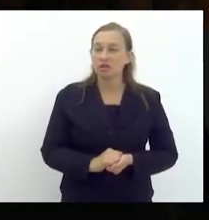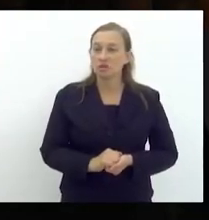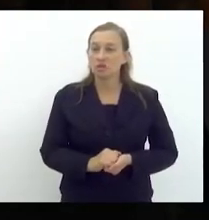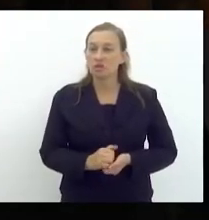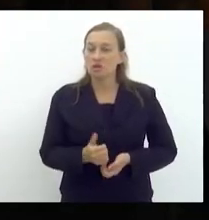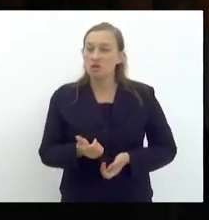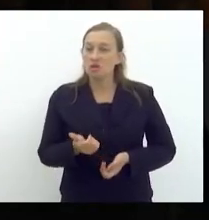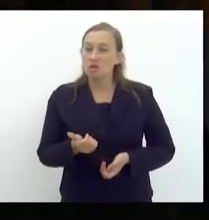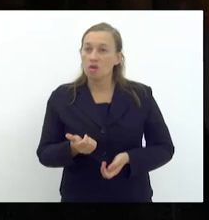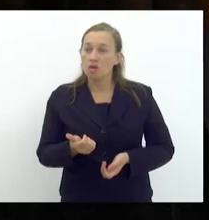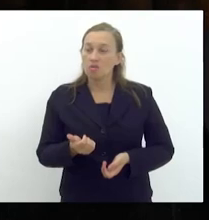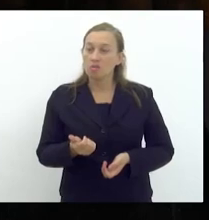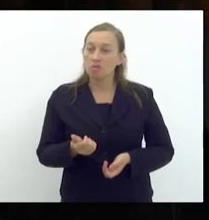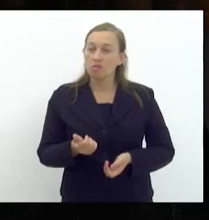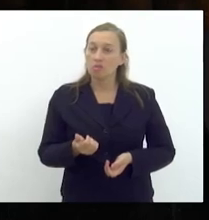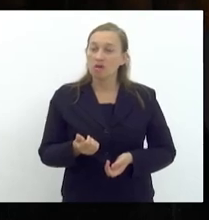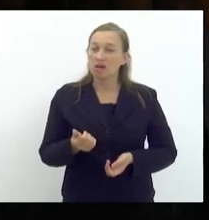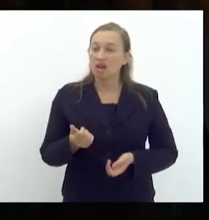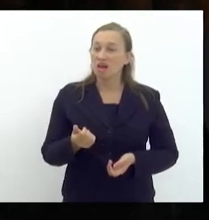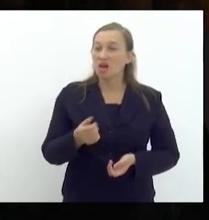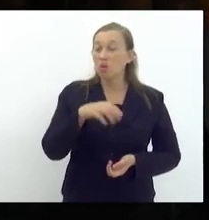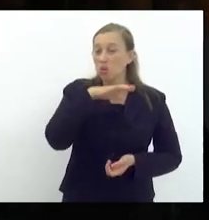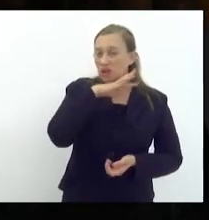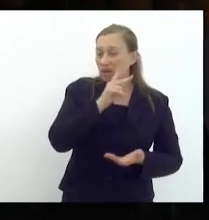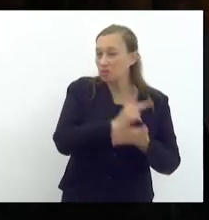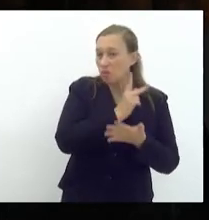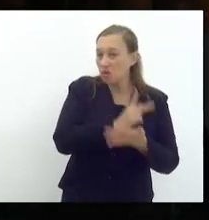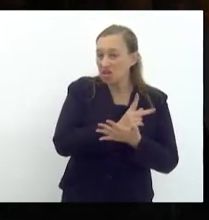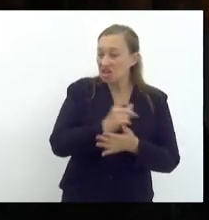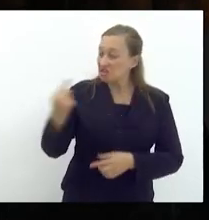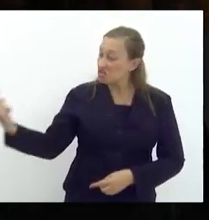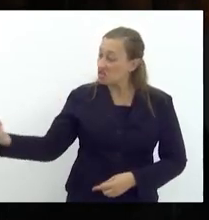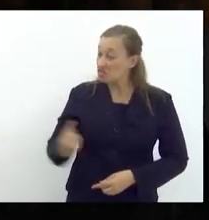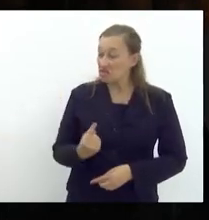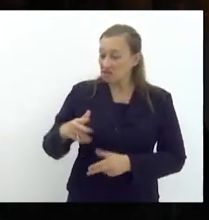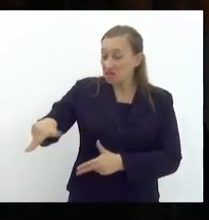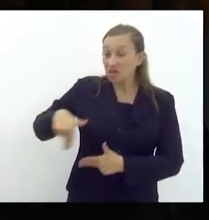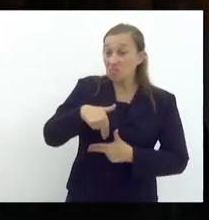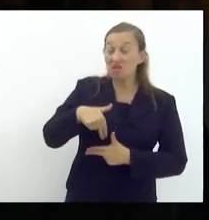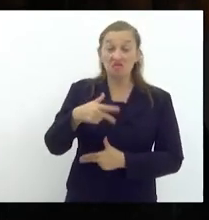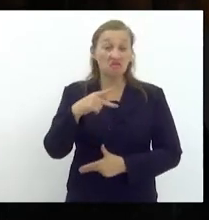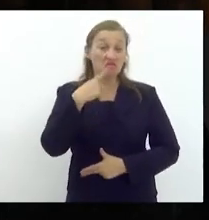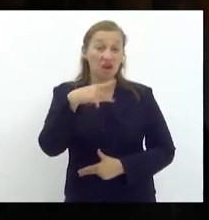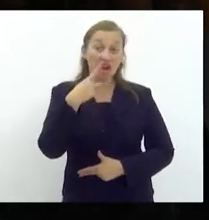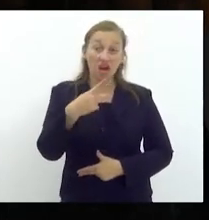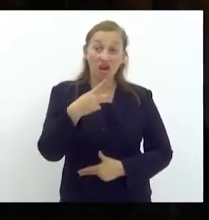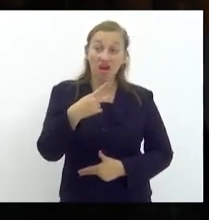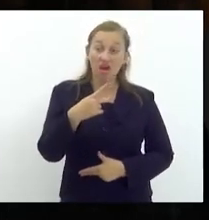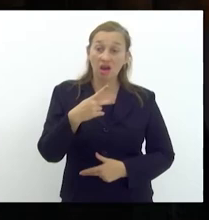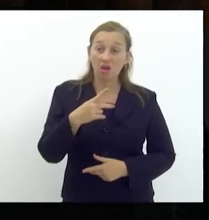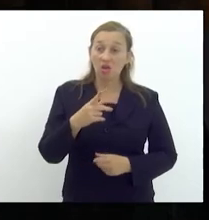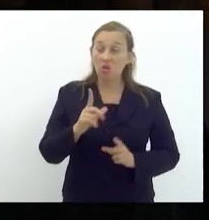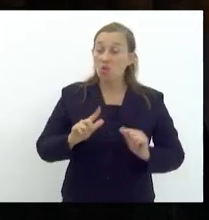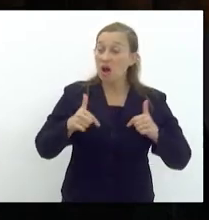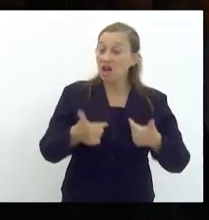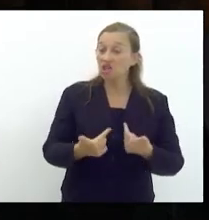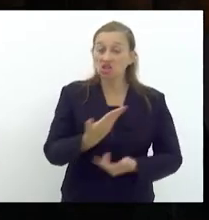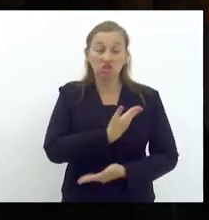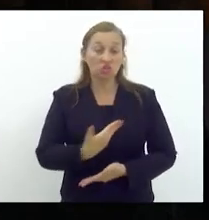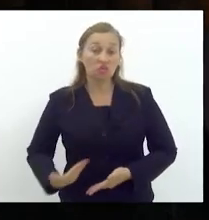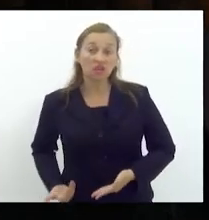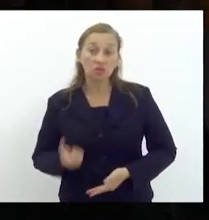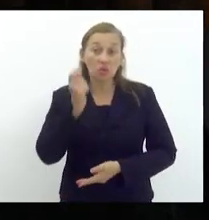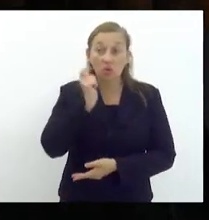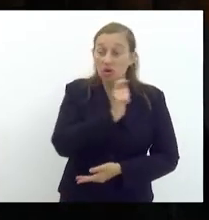momento tiveram a petulância de vir essa Tribuna dizer que o gesto do governador Cláudio